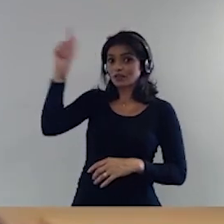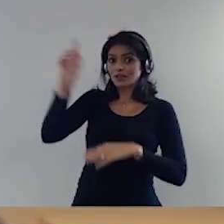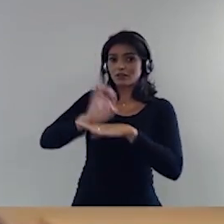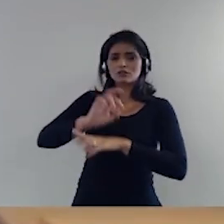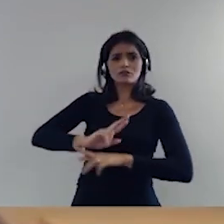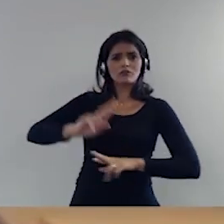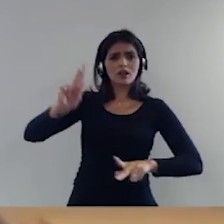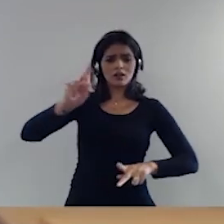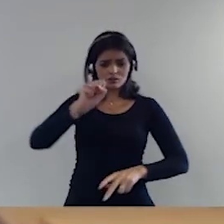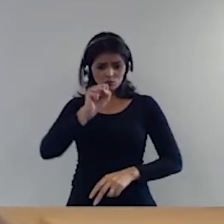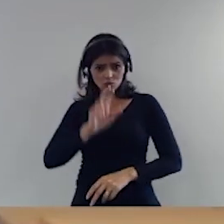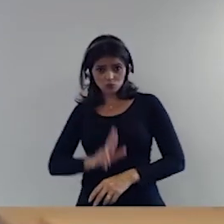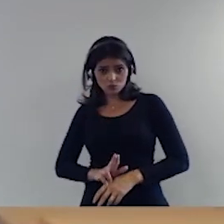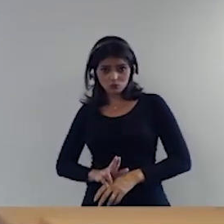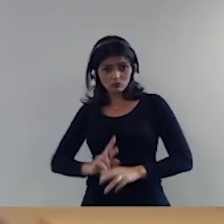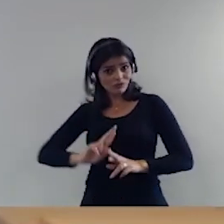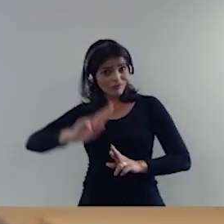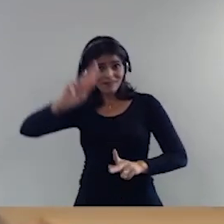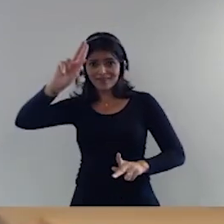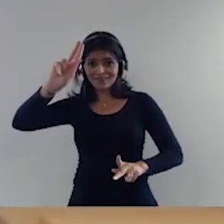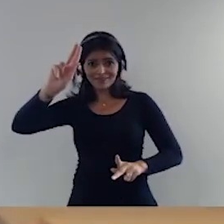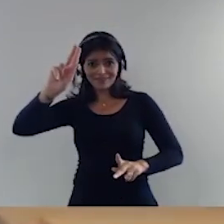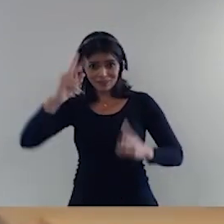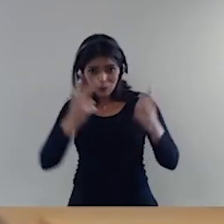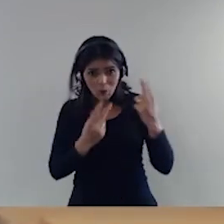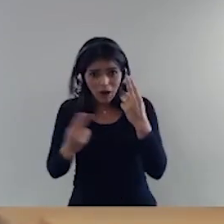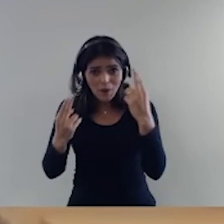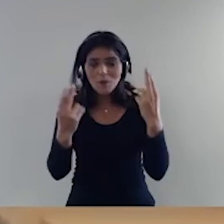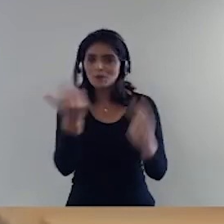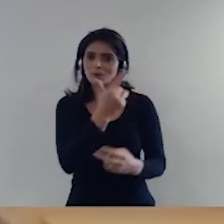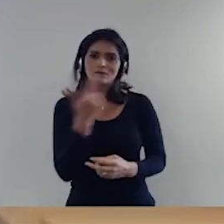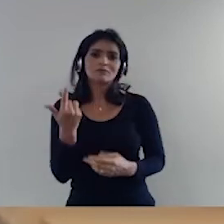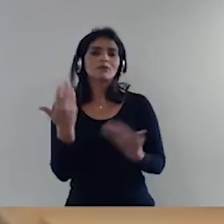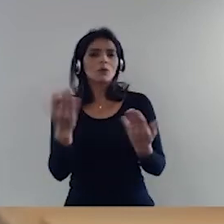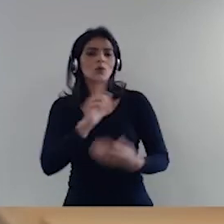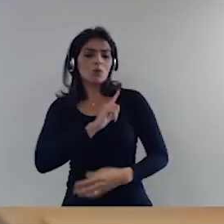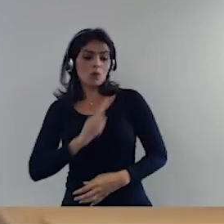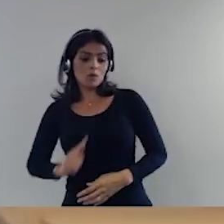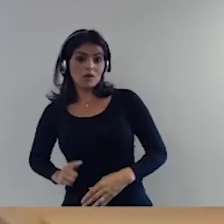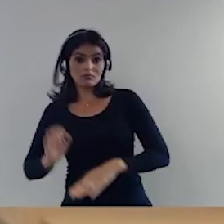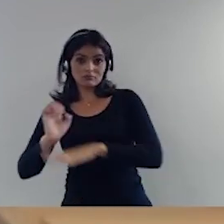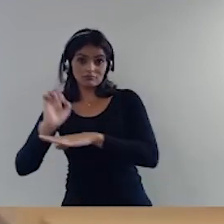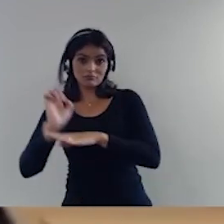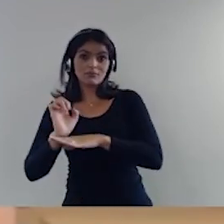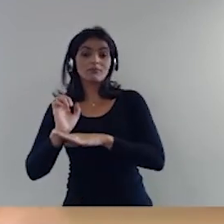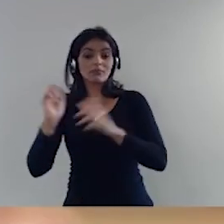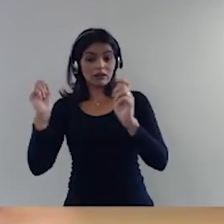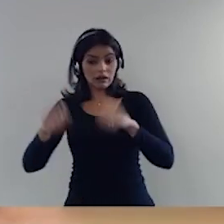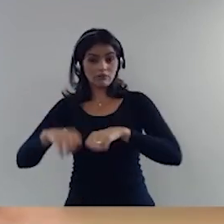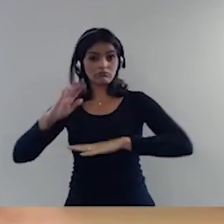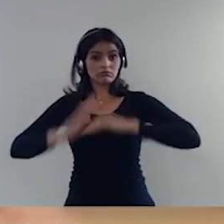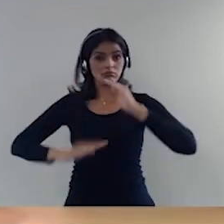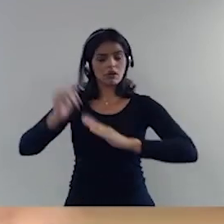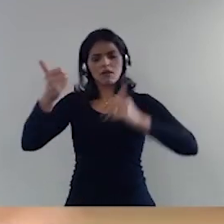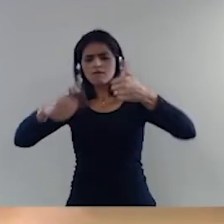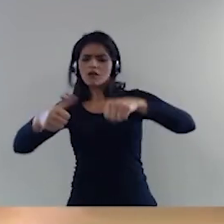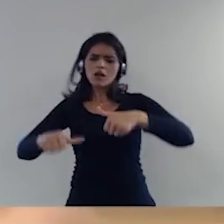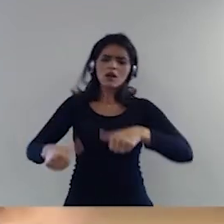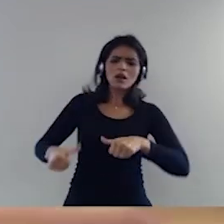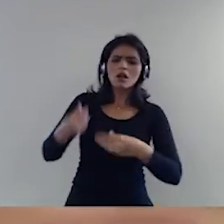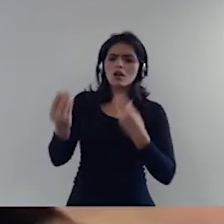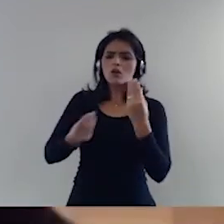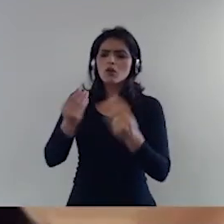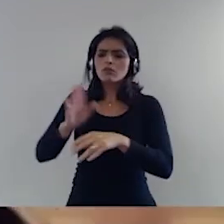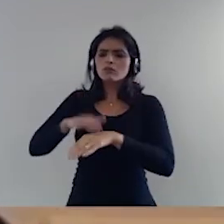Rio Grande do Sul. E, portanto, é preciso que os governos locais tenham a capacidade de avaliar a situação